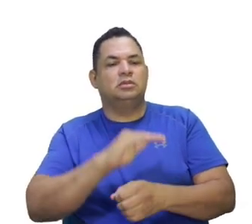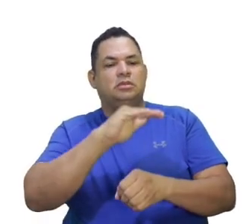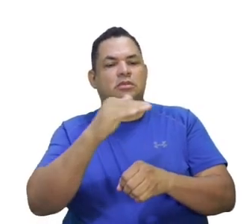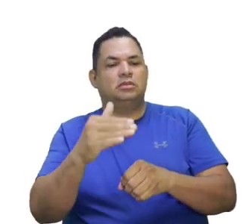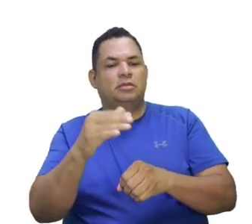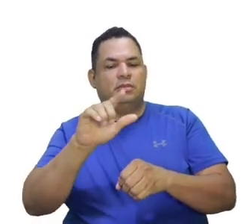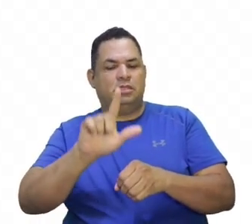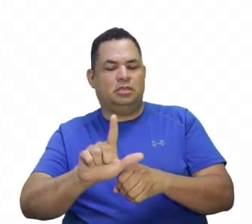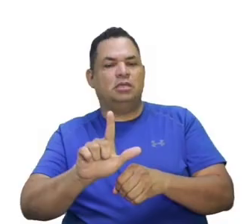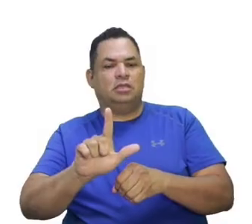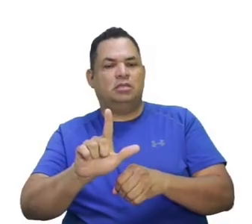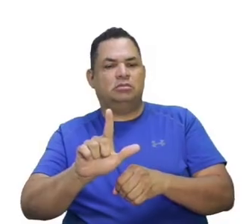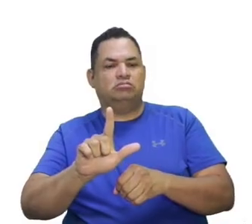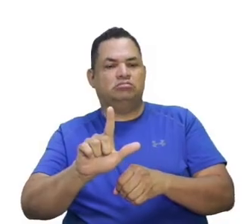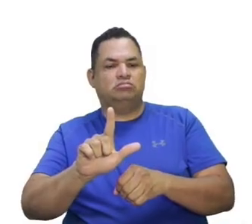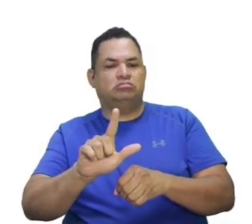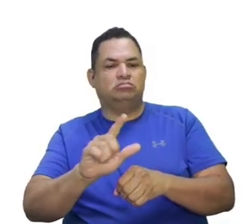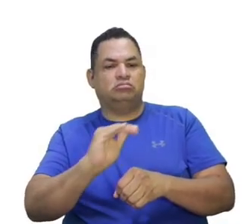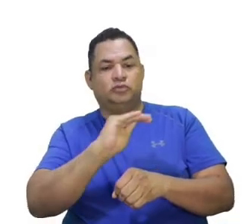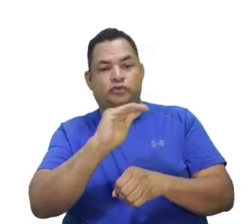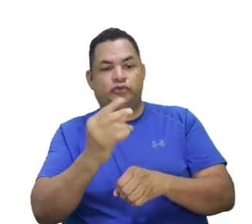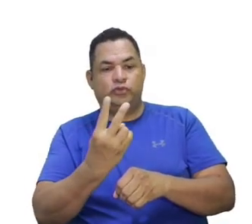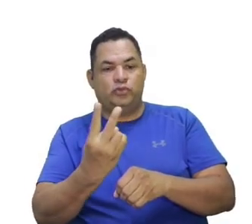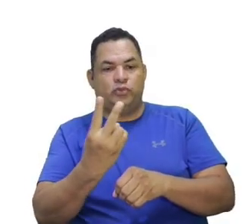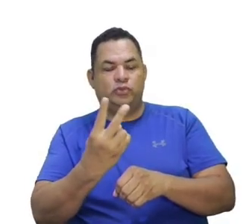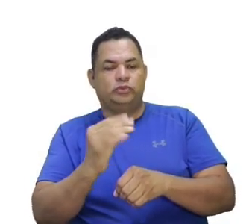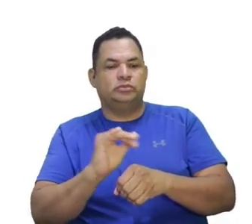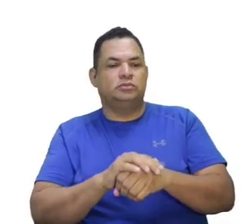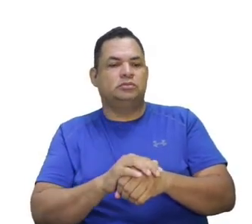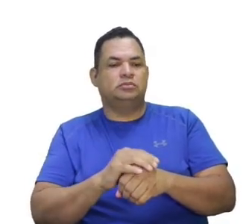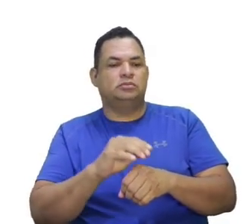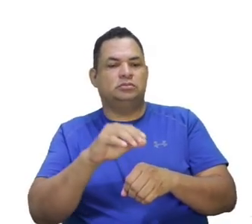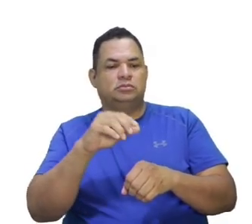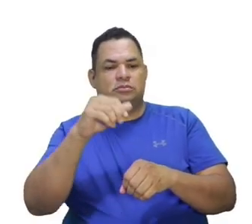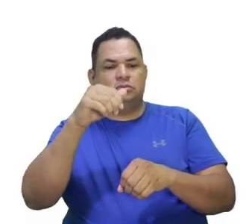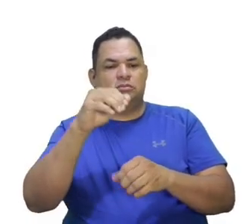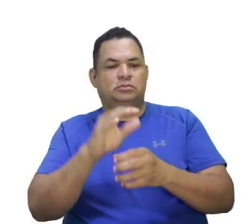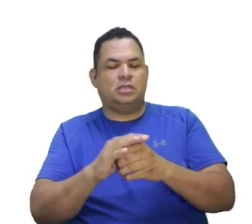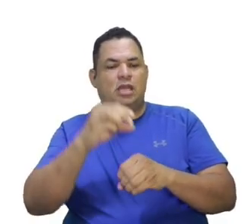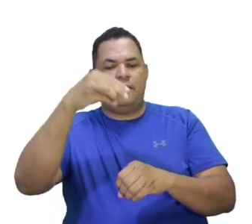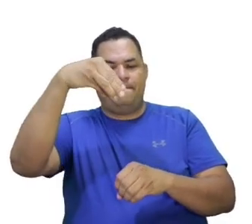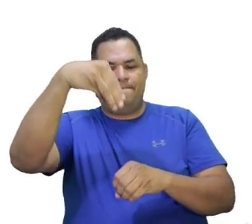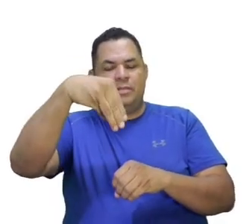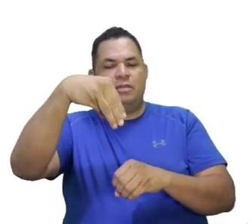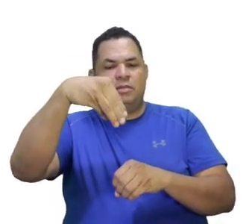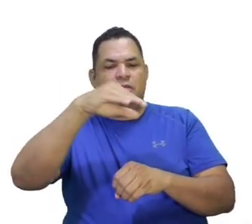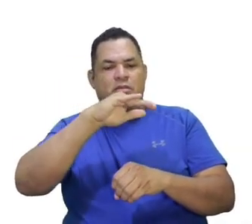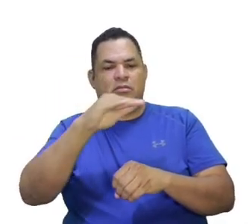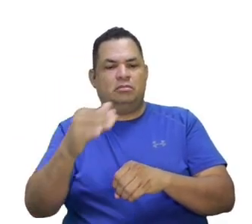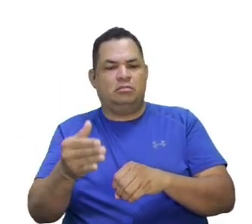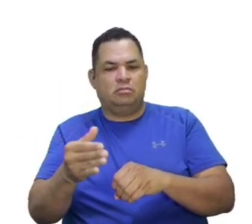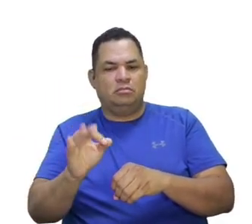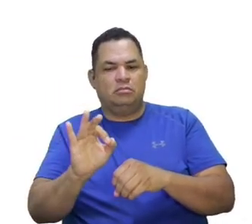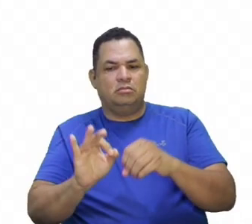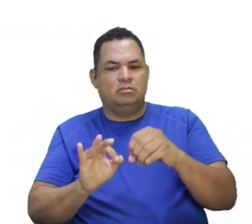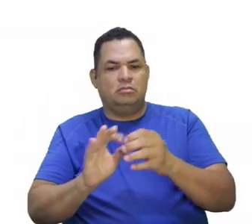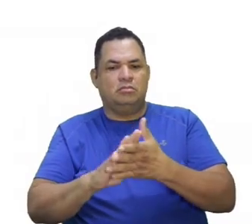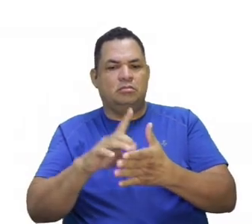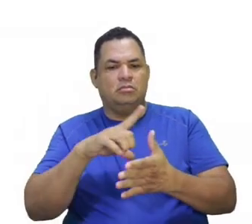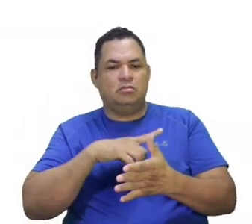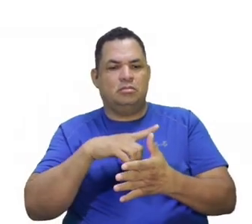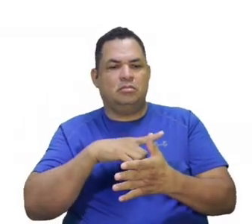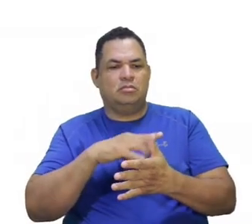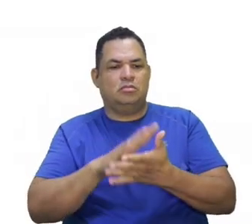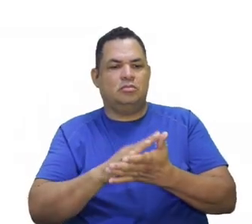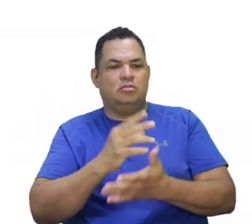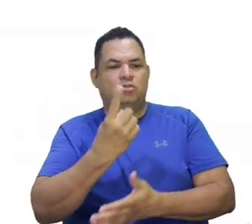camada L, é o seu segundo nível. E essa é a camada M, o seu terceiro, onde ele tem